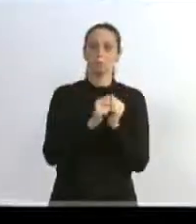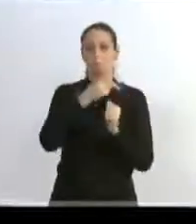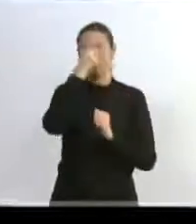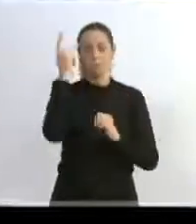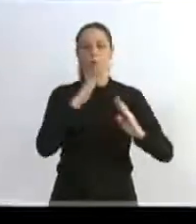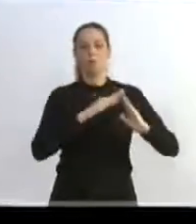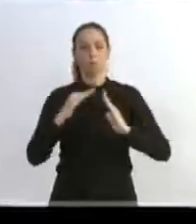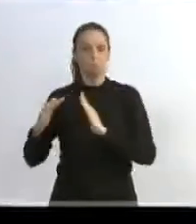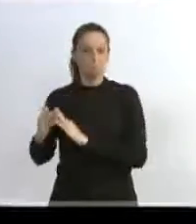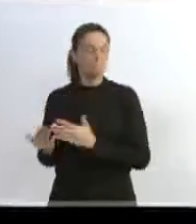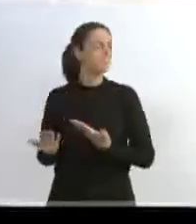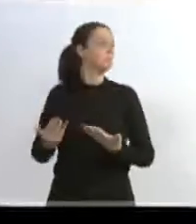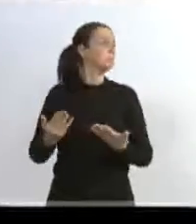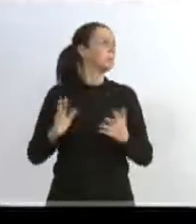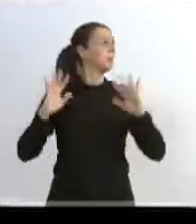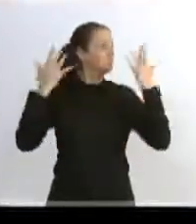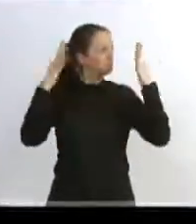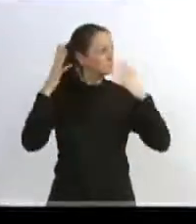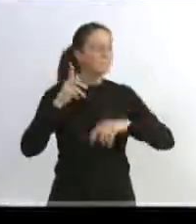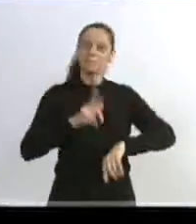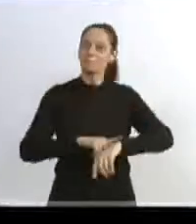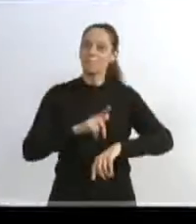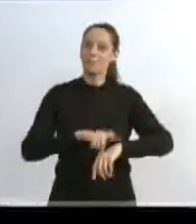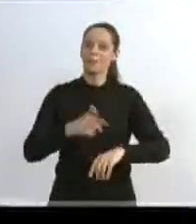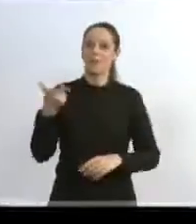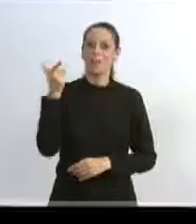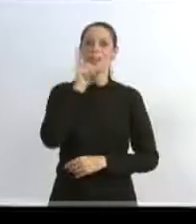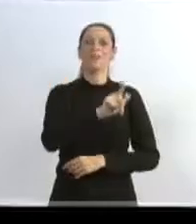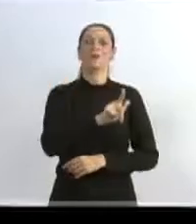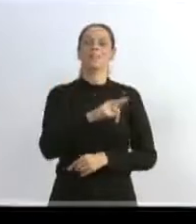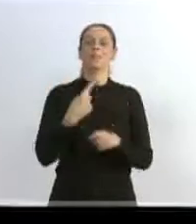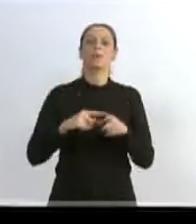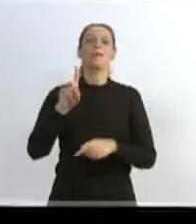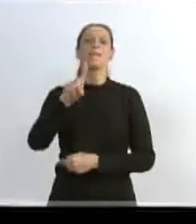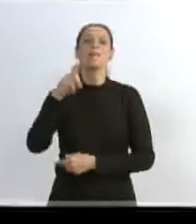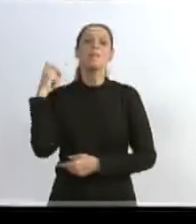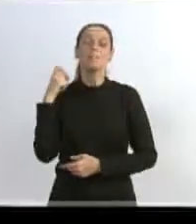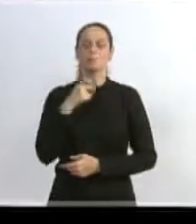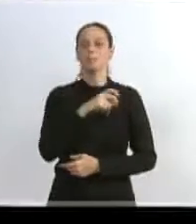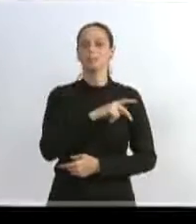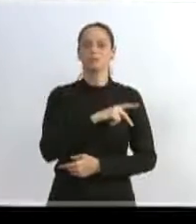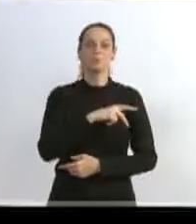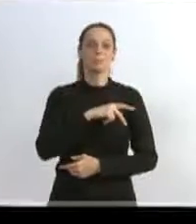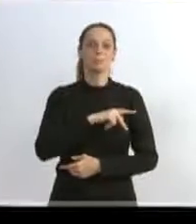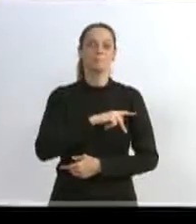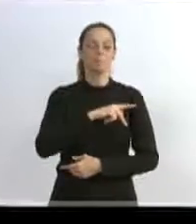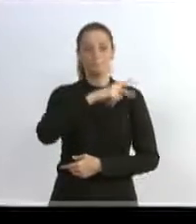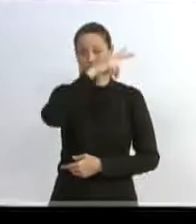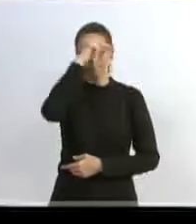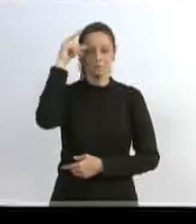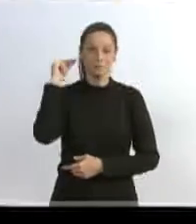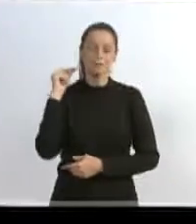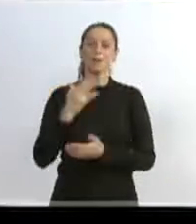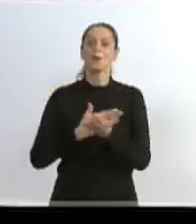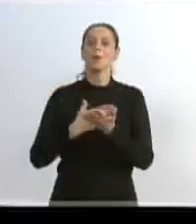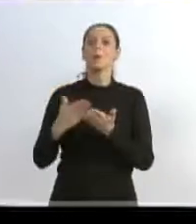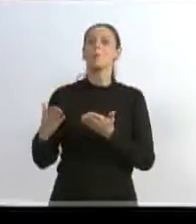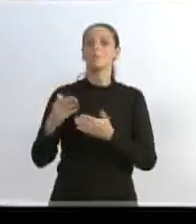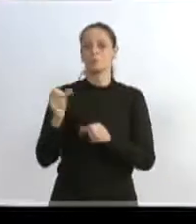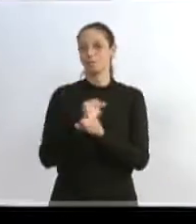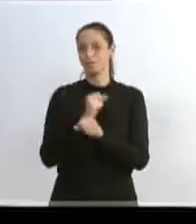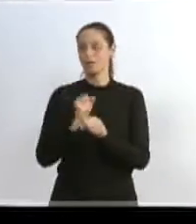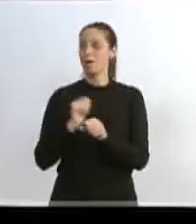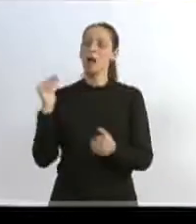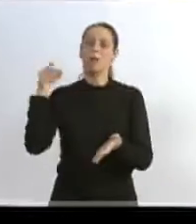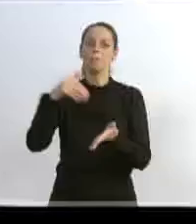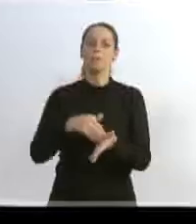formamos comemorando esse momento essa conquista onde o ex-prefeito 10 iniciou lá no início do bairro é grande até o cair em suas gestões de lá